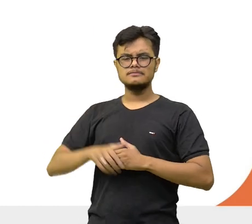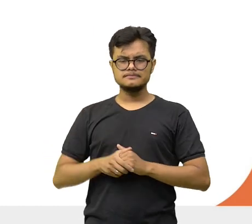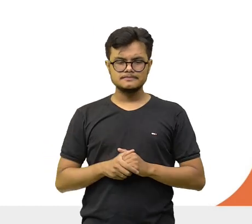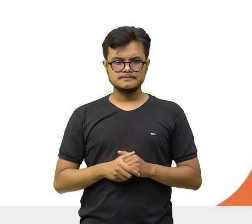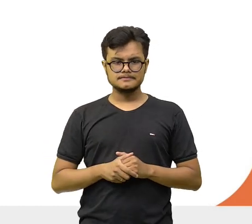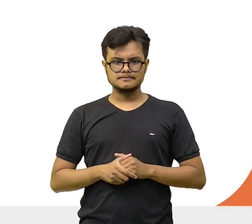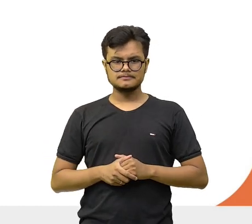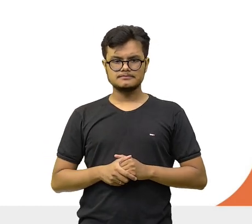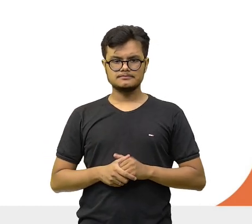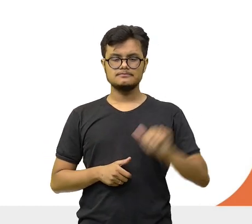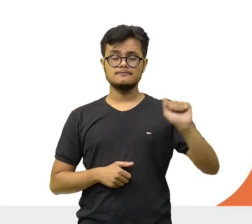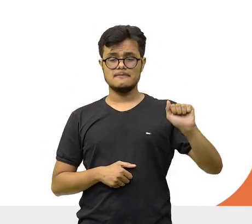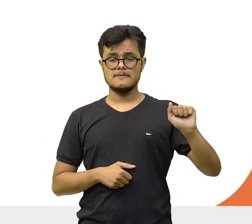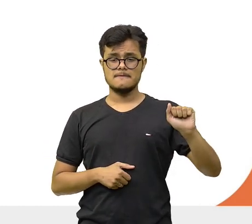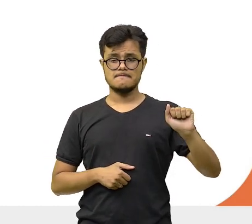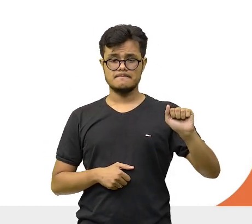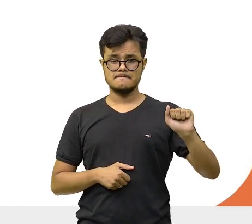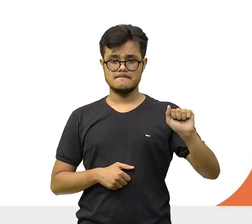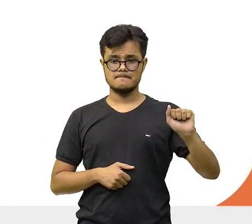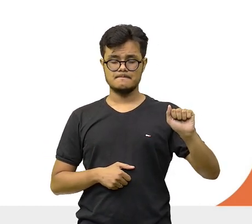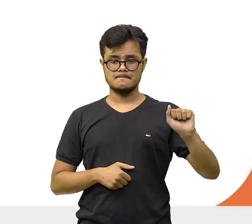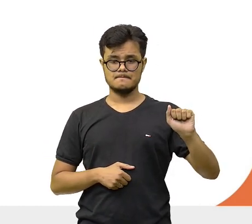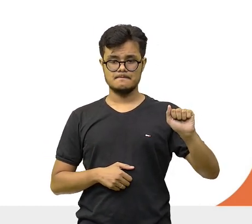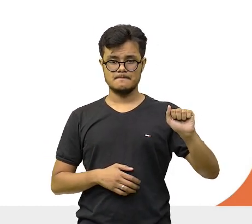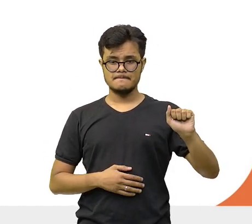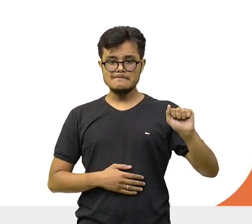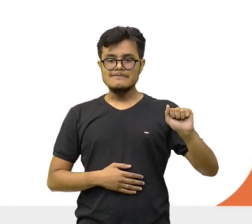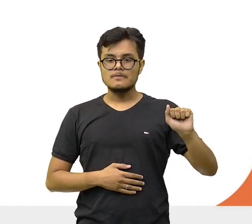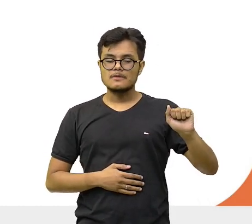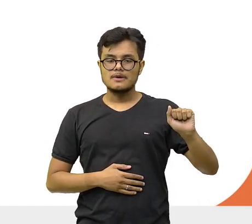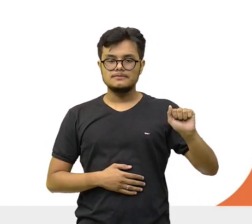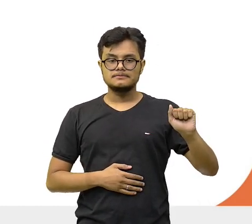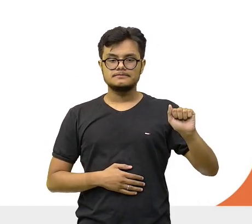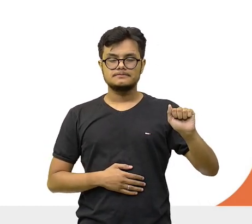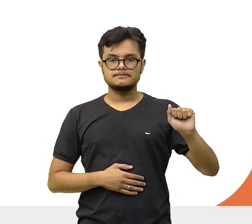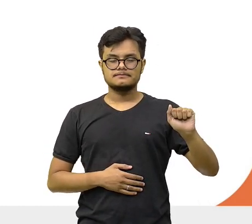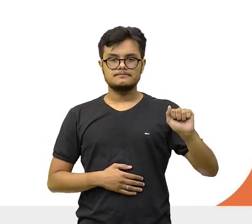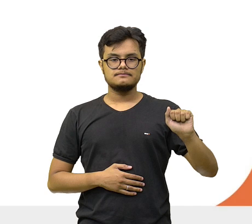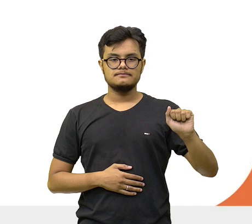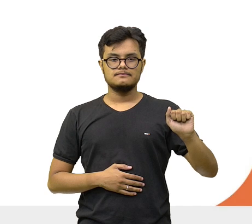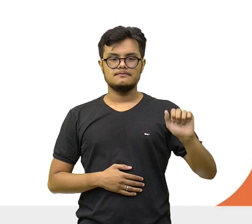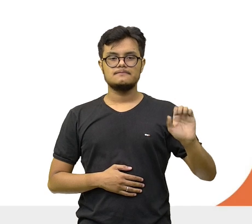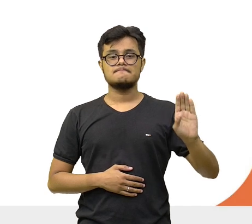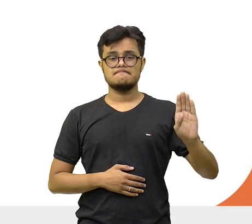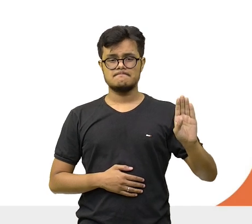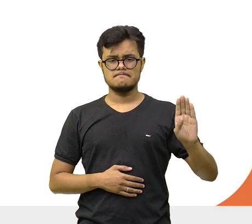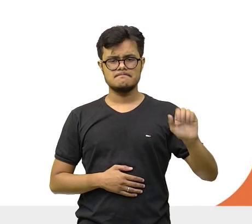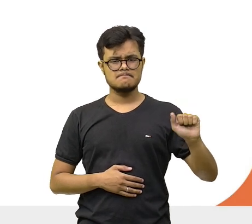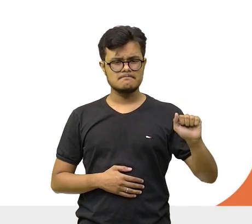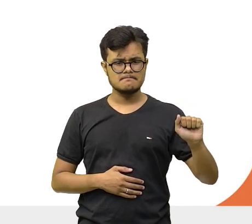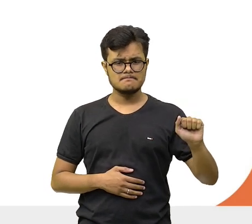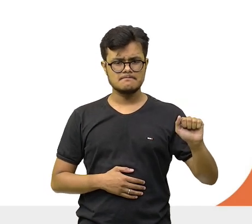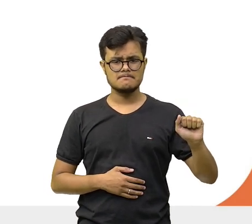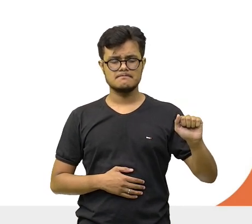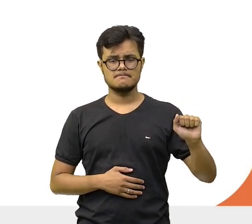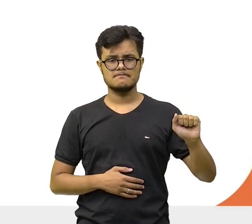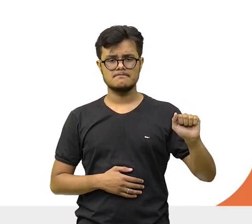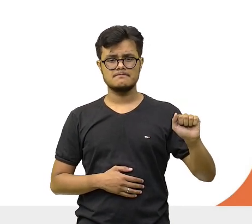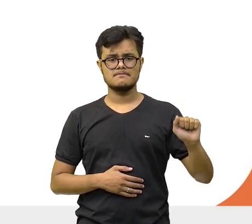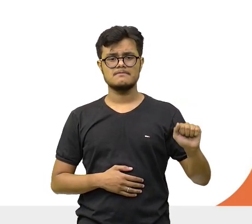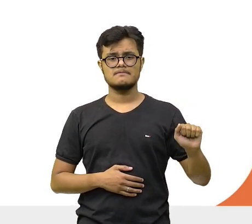A, Q quente igual a 600 joules, trabalho igual a 340 joules, Q frio igual a 950